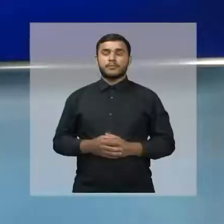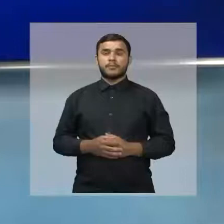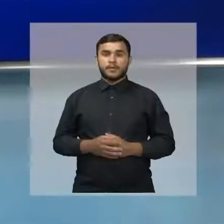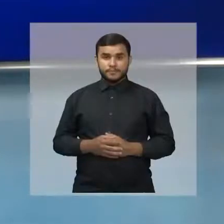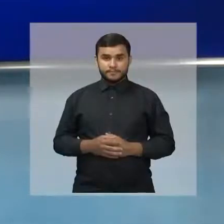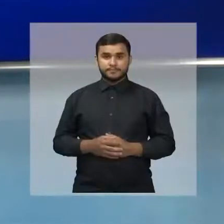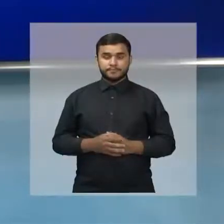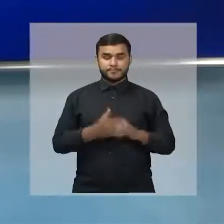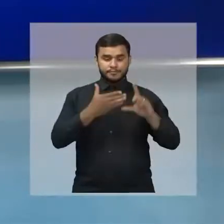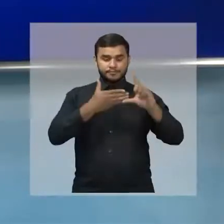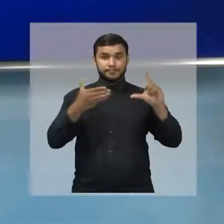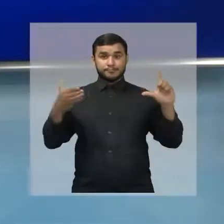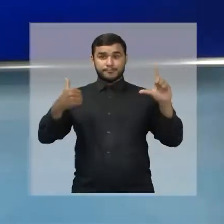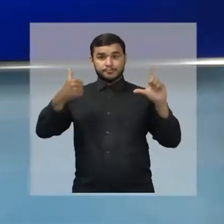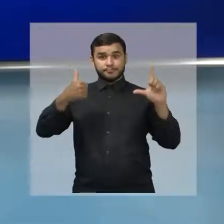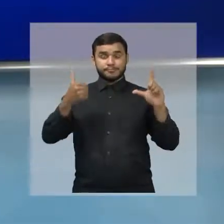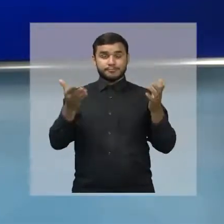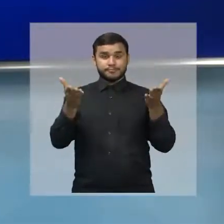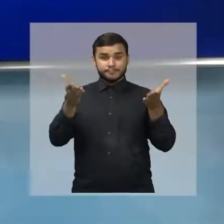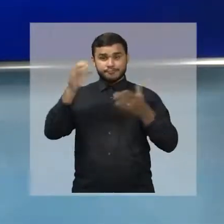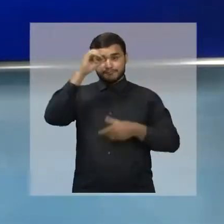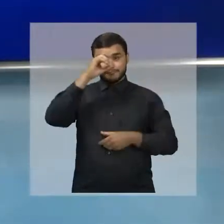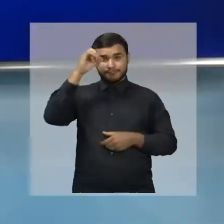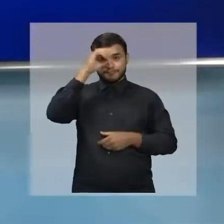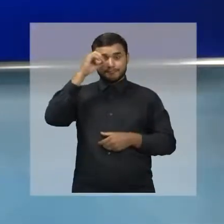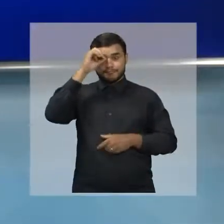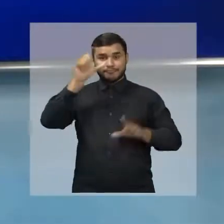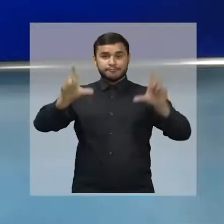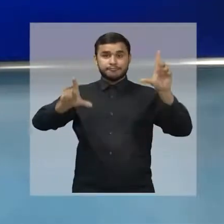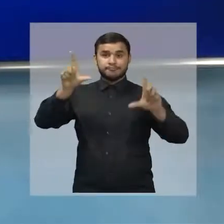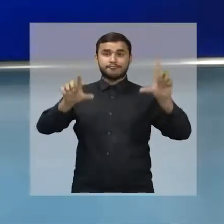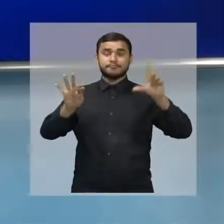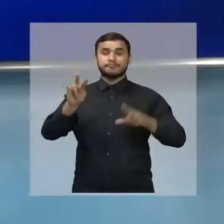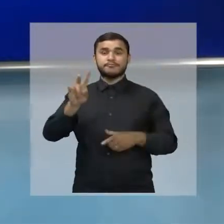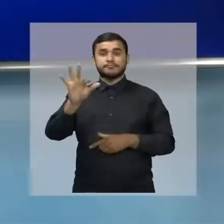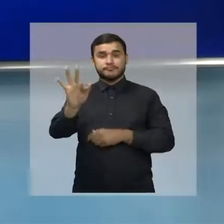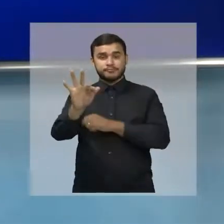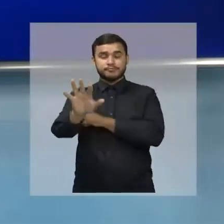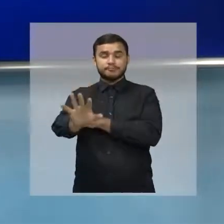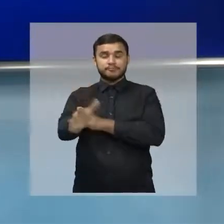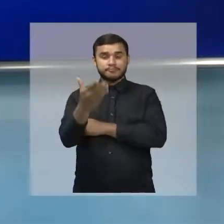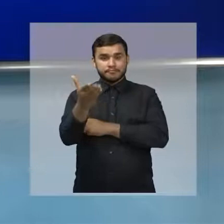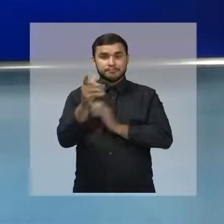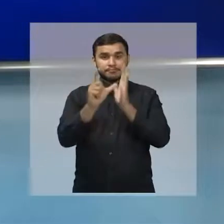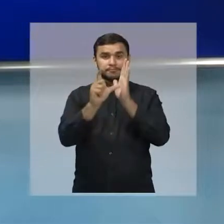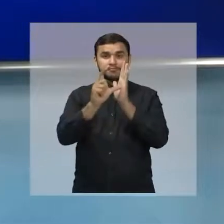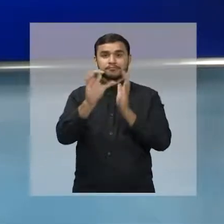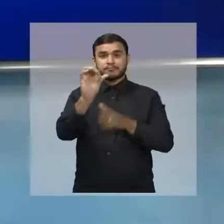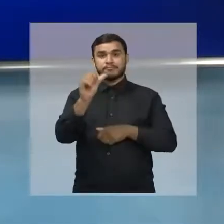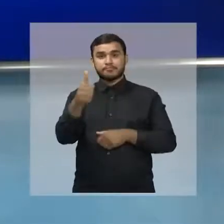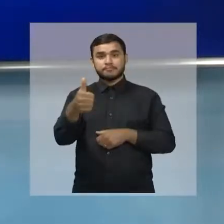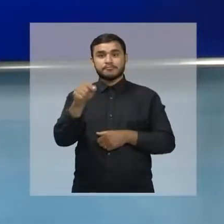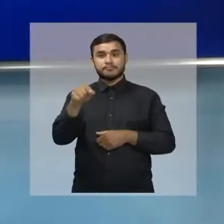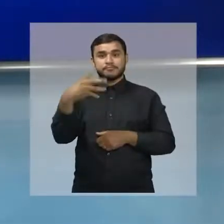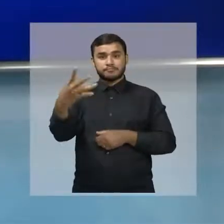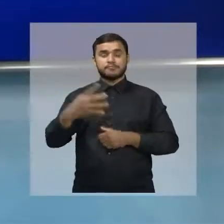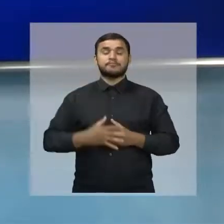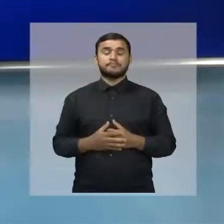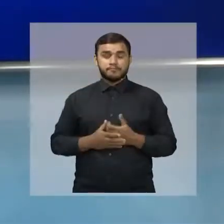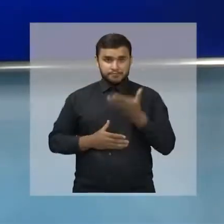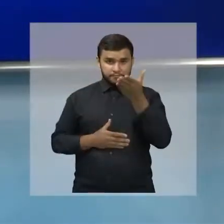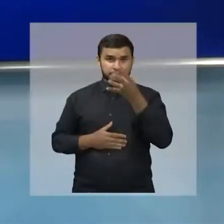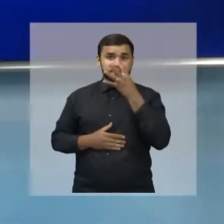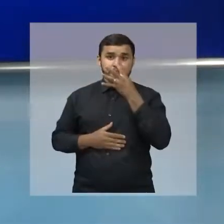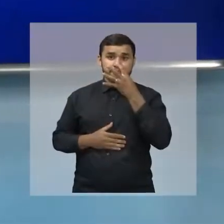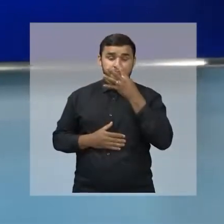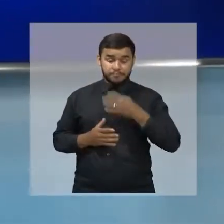Estamos de volta com o primeiro bloco do programa Observatório pela TV Fortaleza, canal 6 da Multiplay 61.4 digital. Para você, assinante que ligou